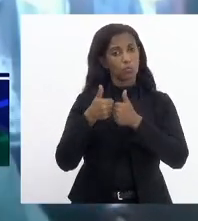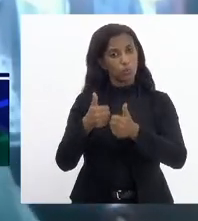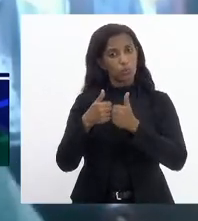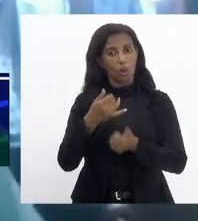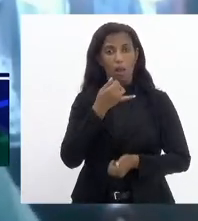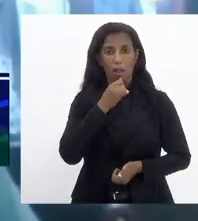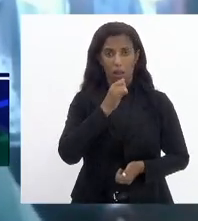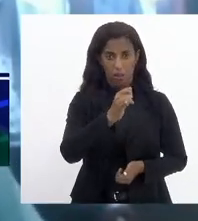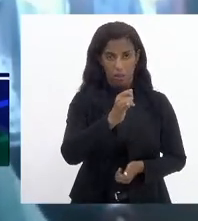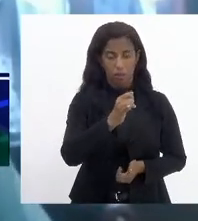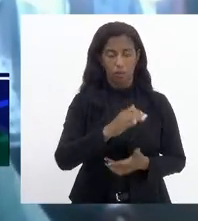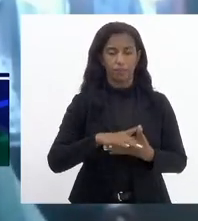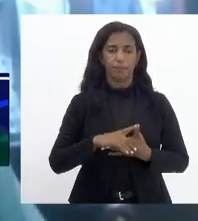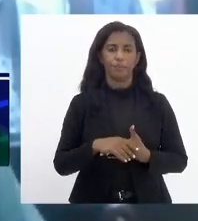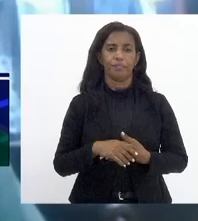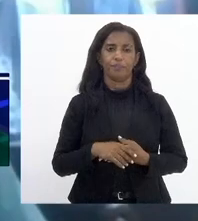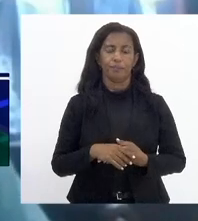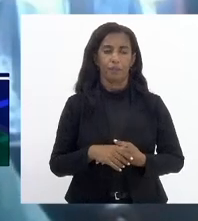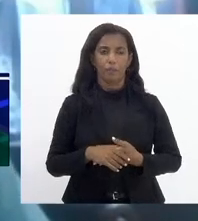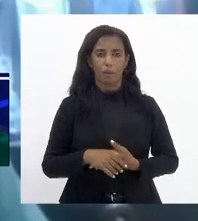não é como esse.